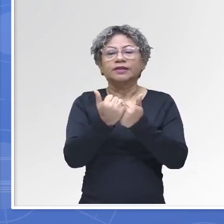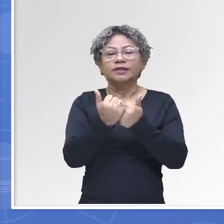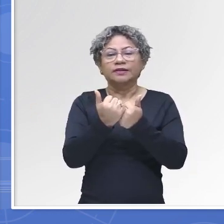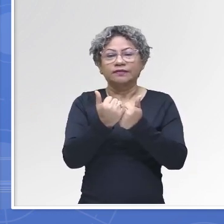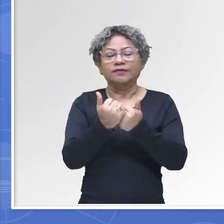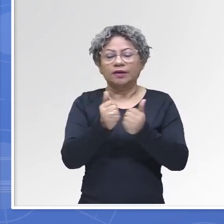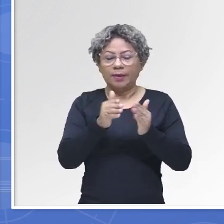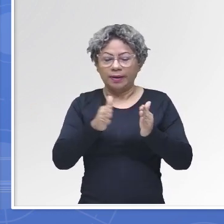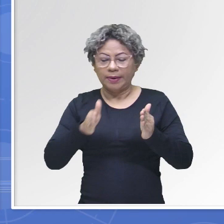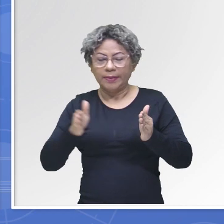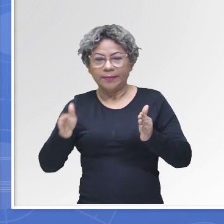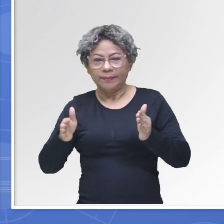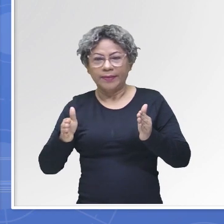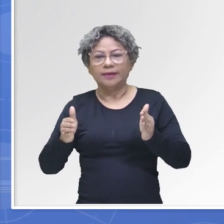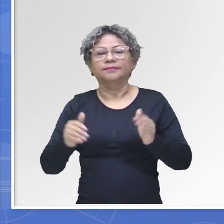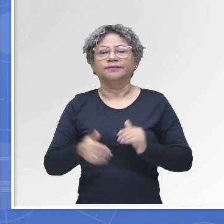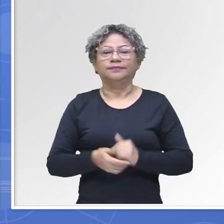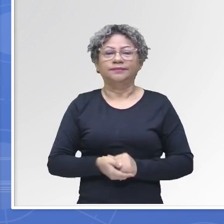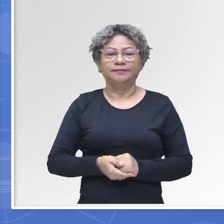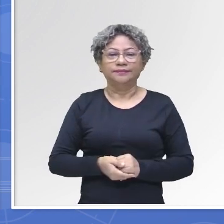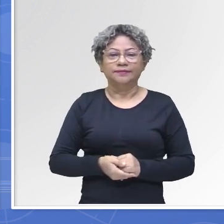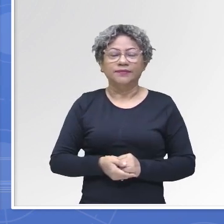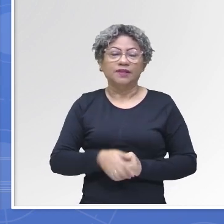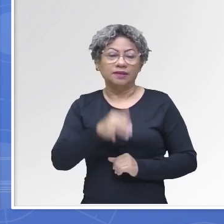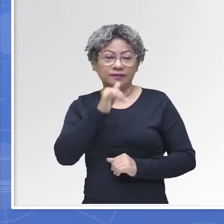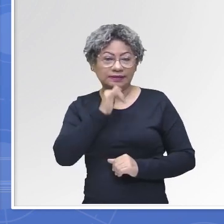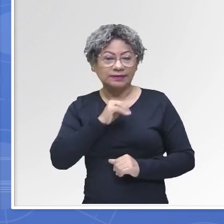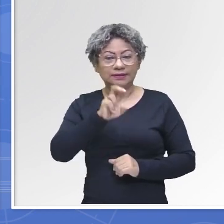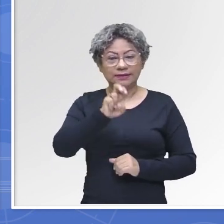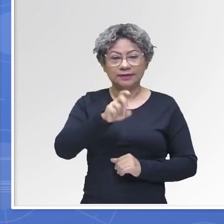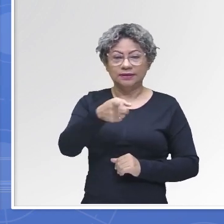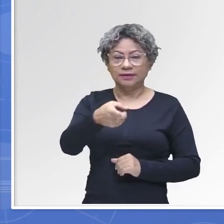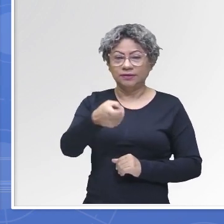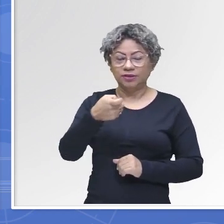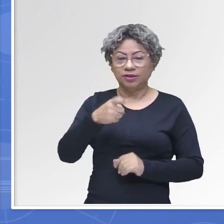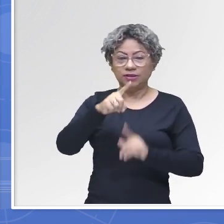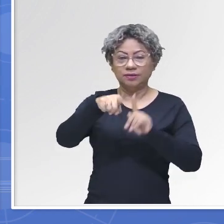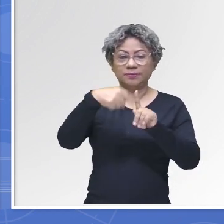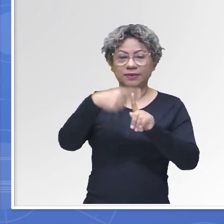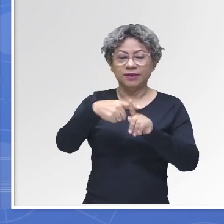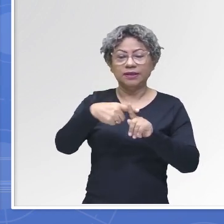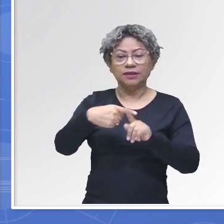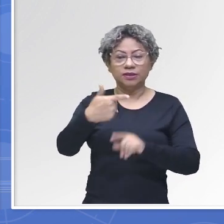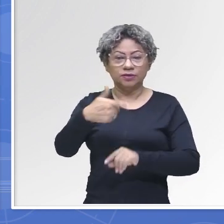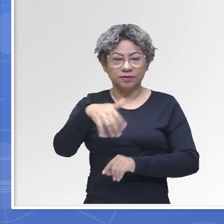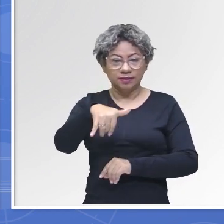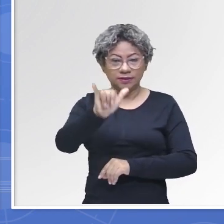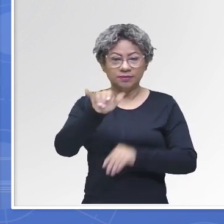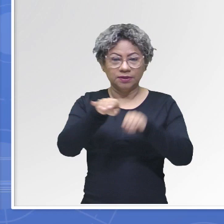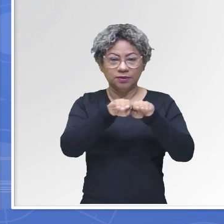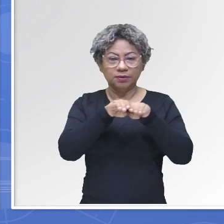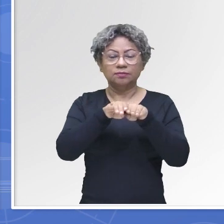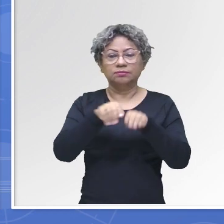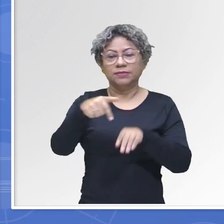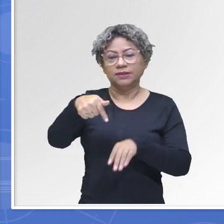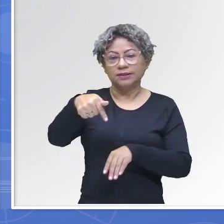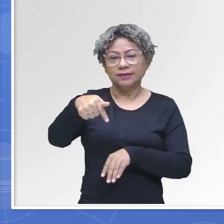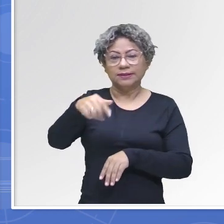é 5x mais 2y igual a 70.